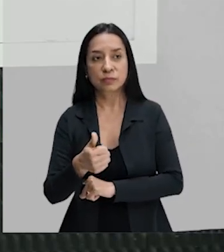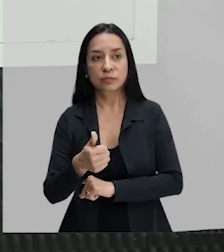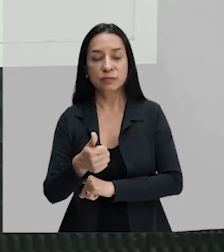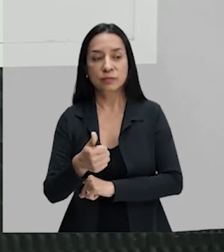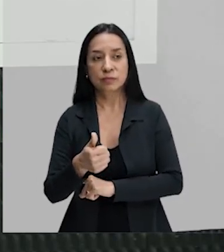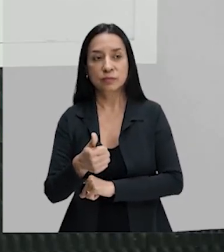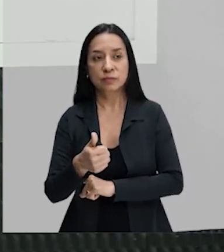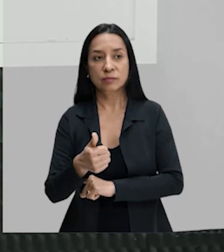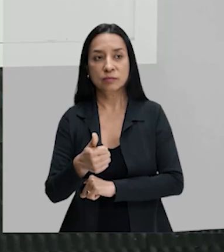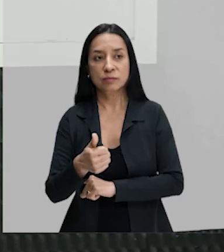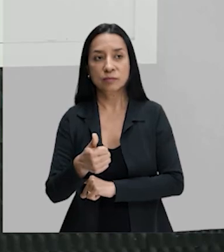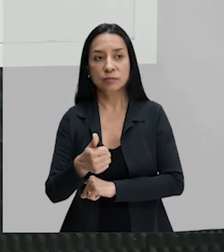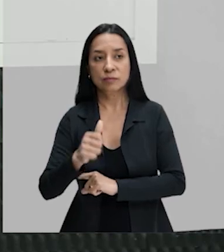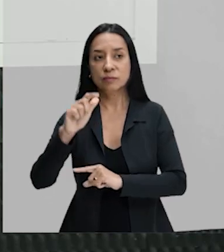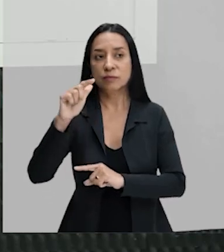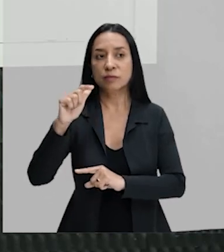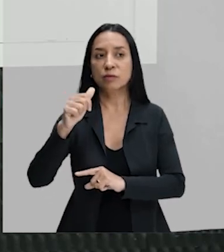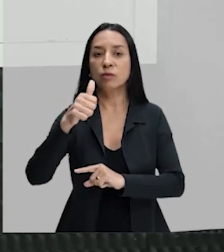elevado a 1 mais 1,